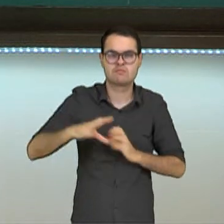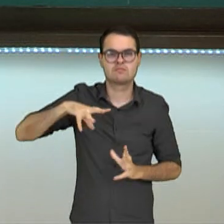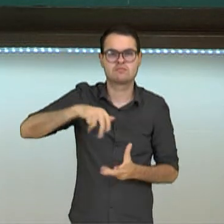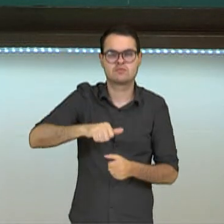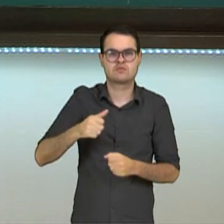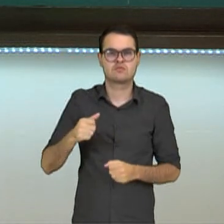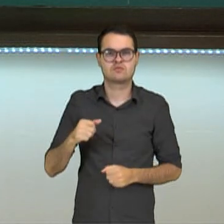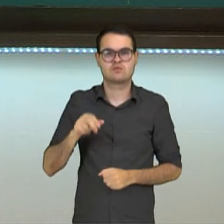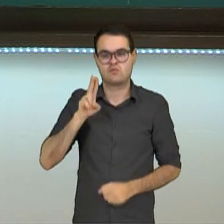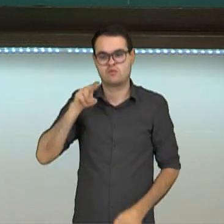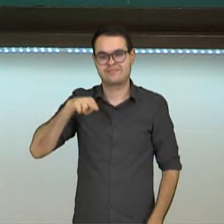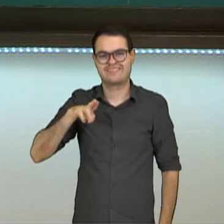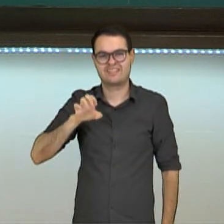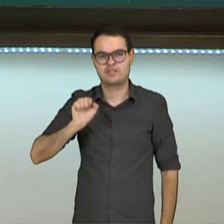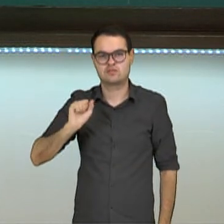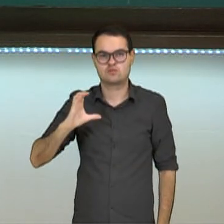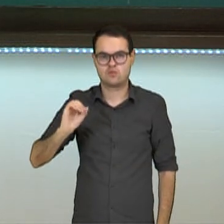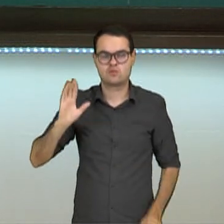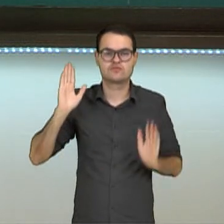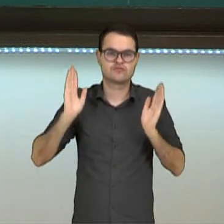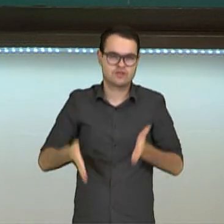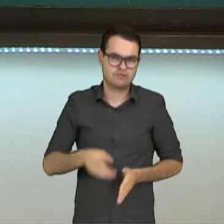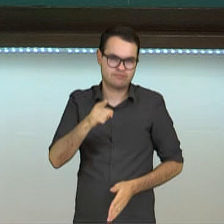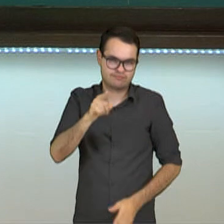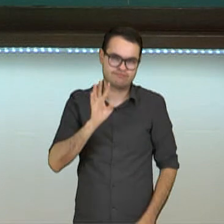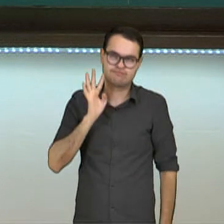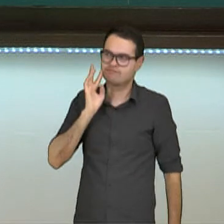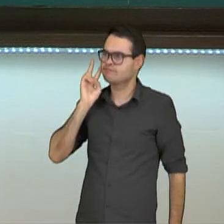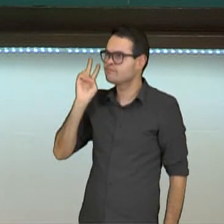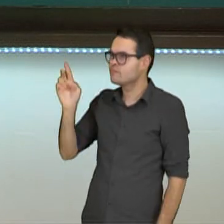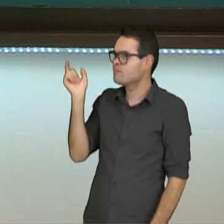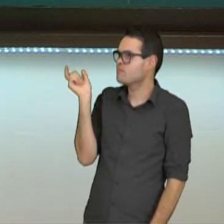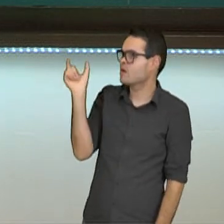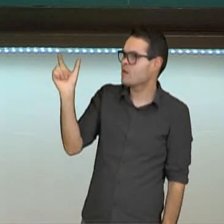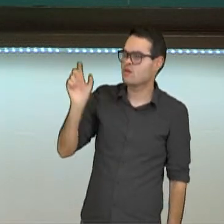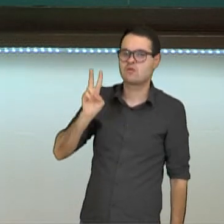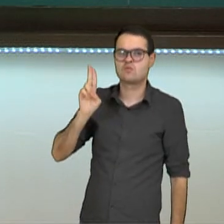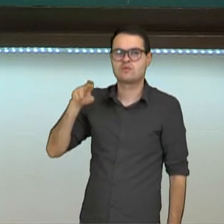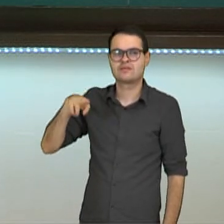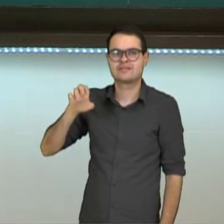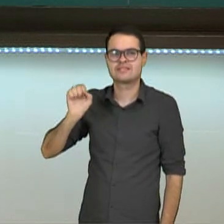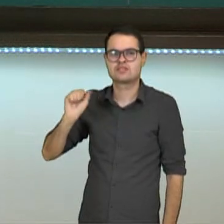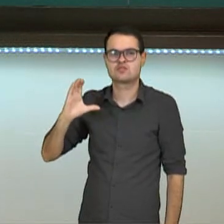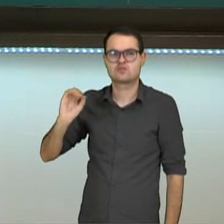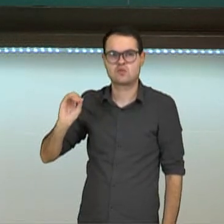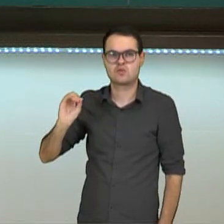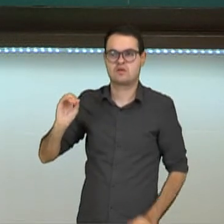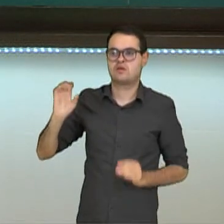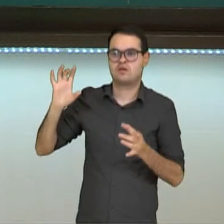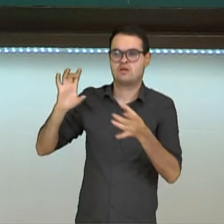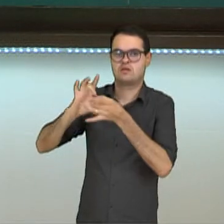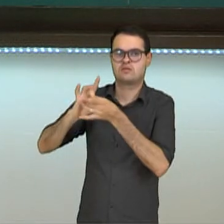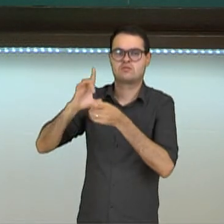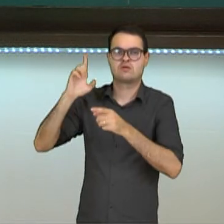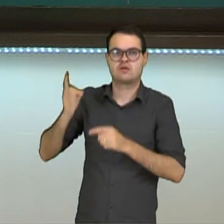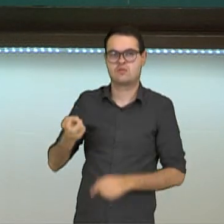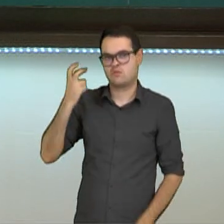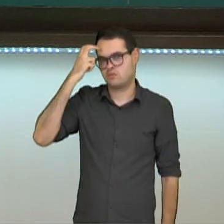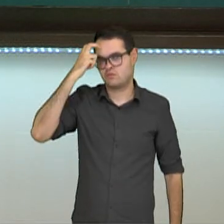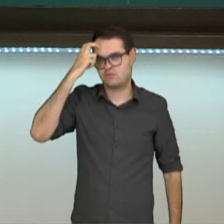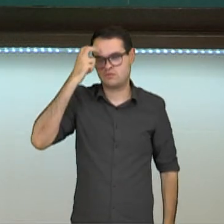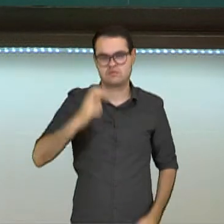a Unesco, que você já ouviu aí, se você viu um filme brasileiro, estava lá, Unesco, que está relacionado à